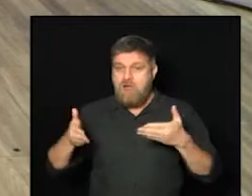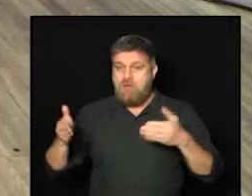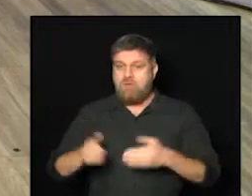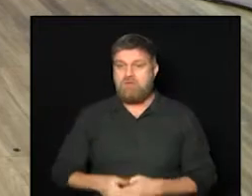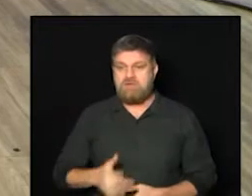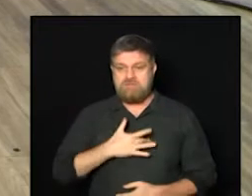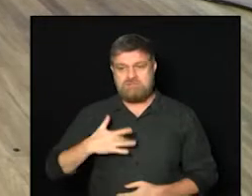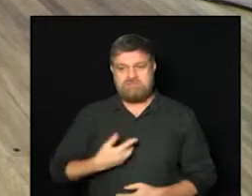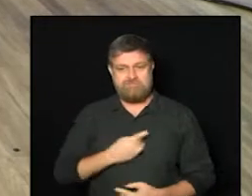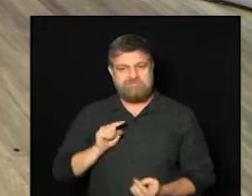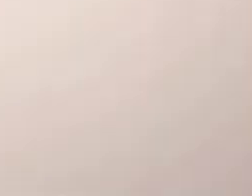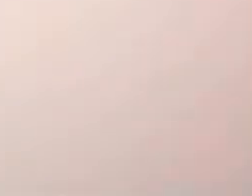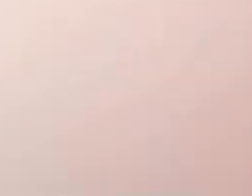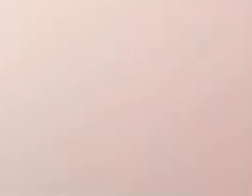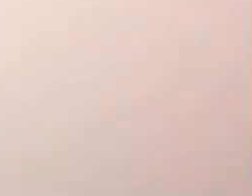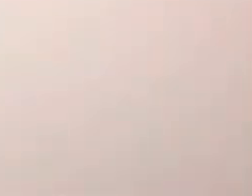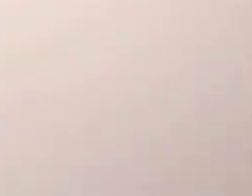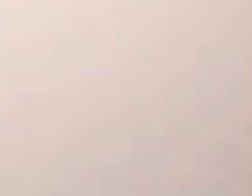no Saúde é Vida.